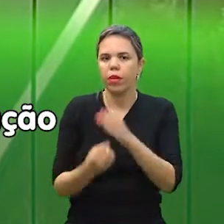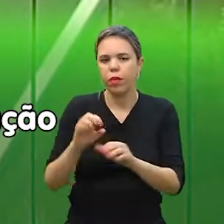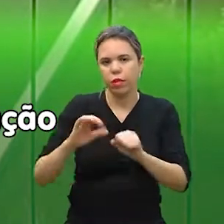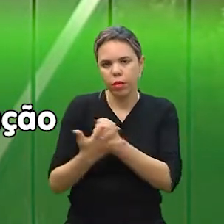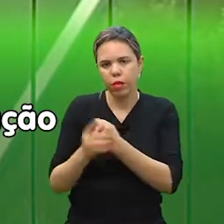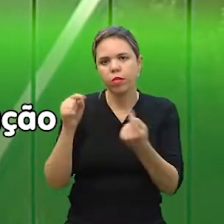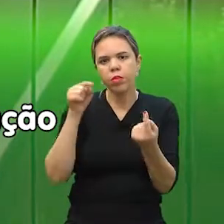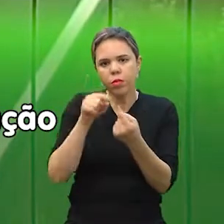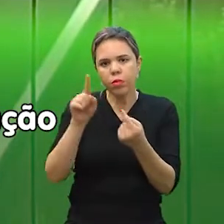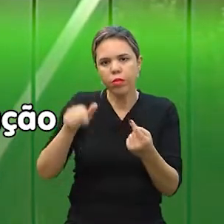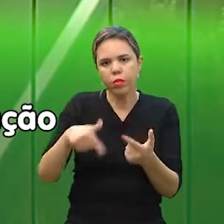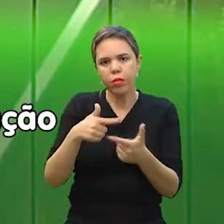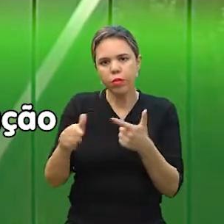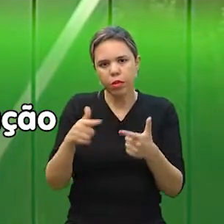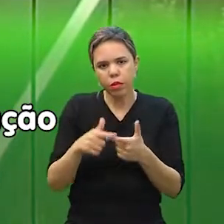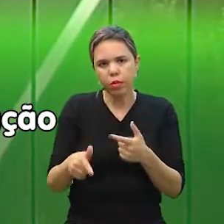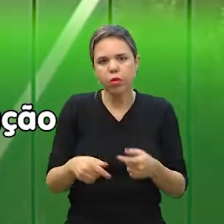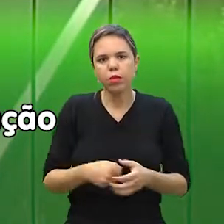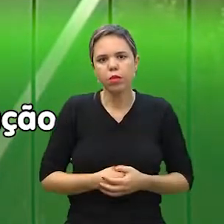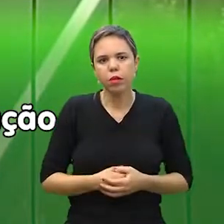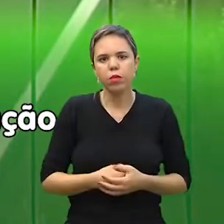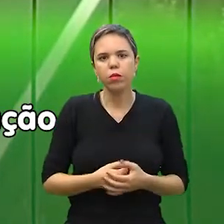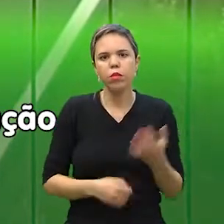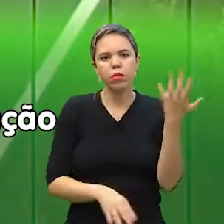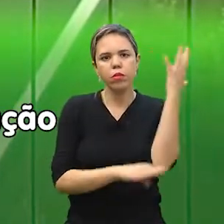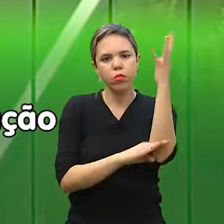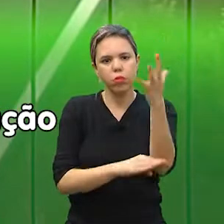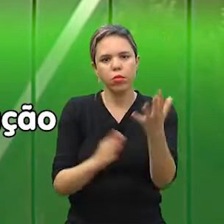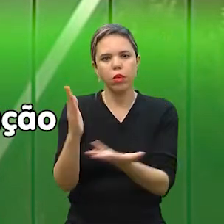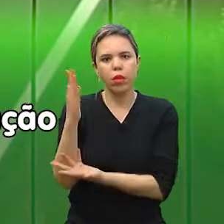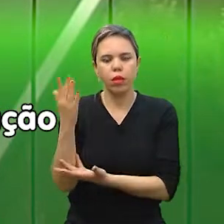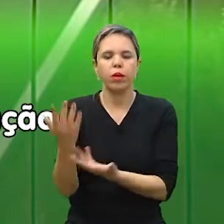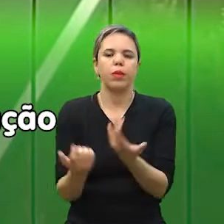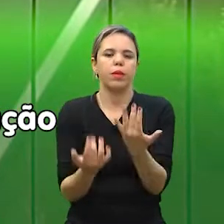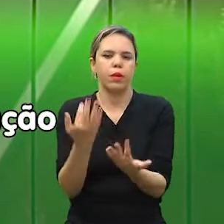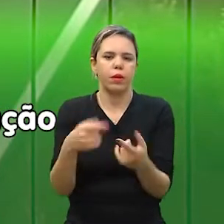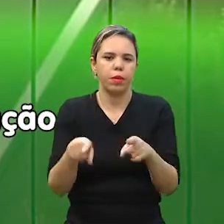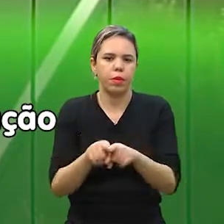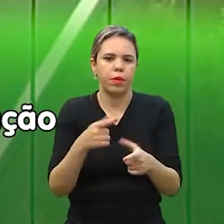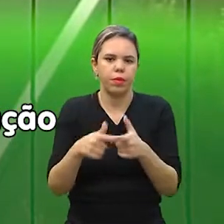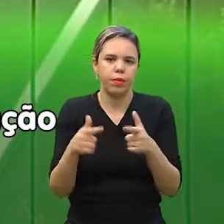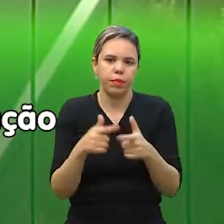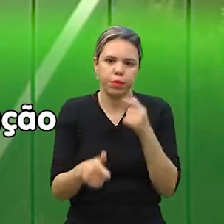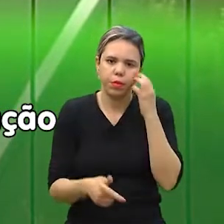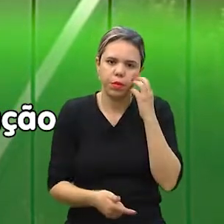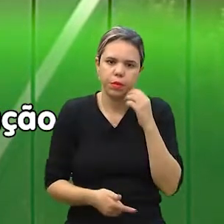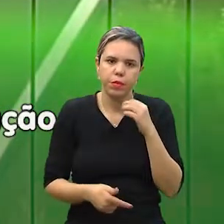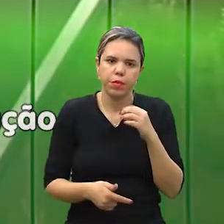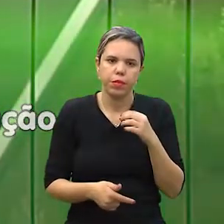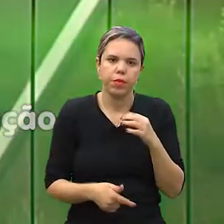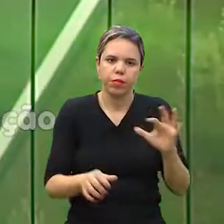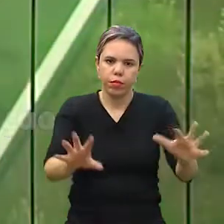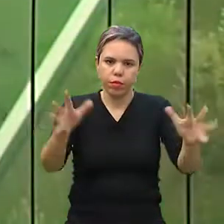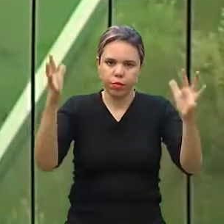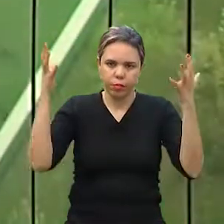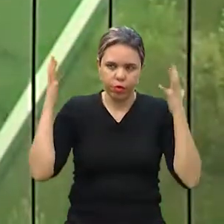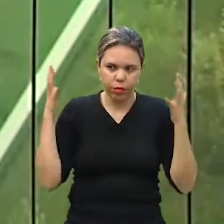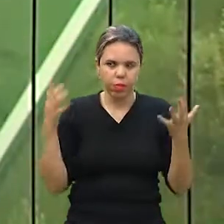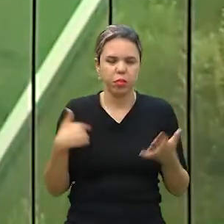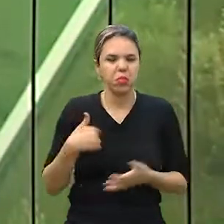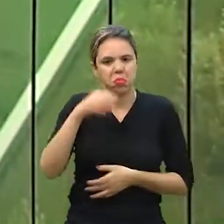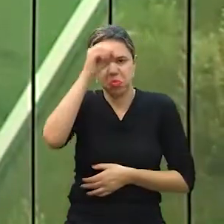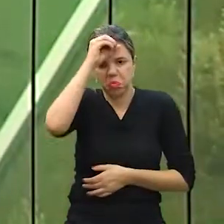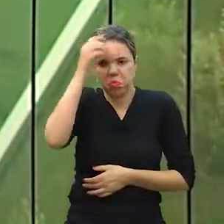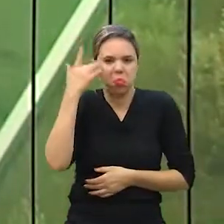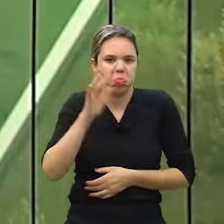tem relação direta com o desmatamento, com as queimadas e com as degradações das áreas florestais. Não sabia